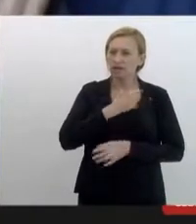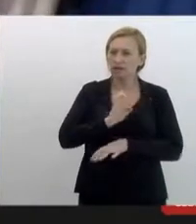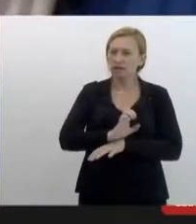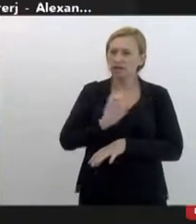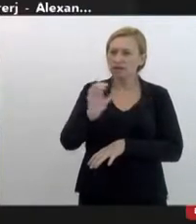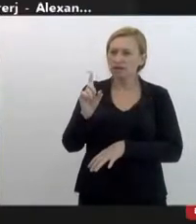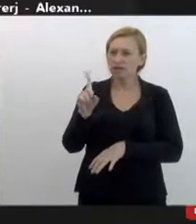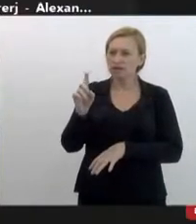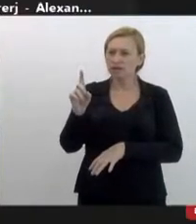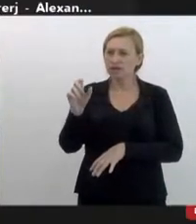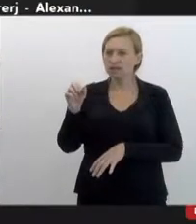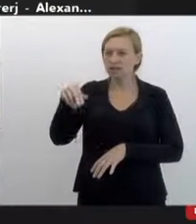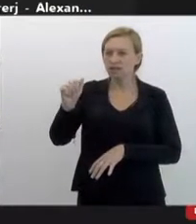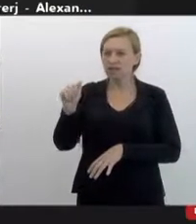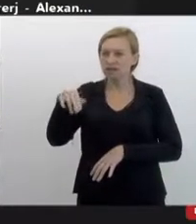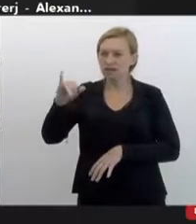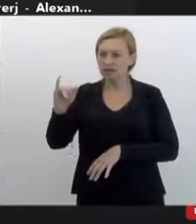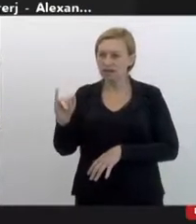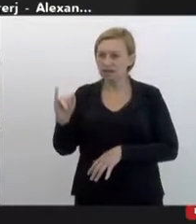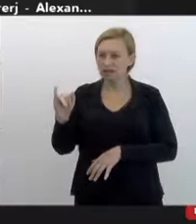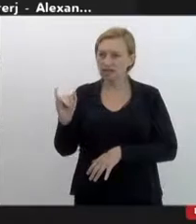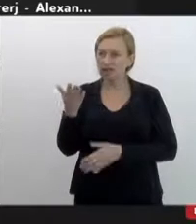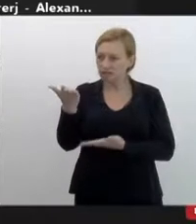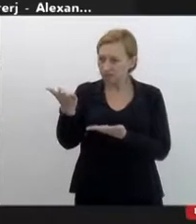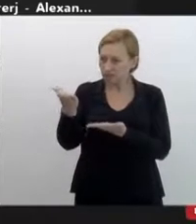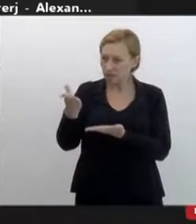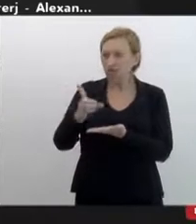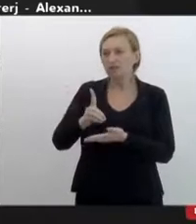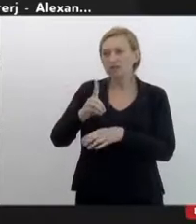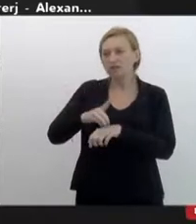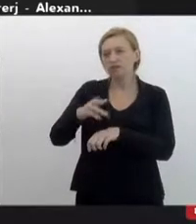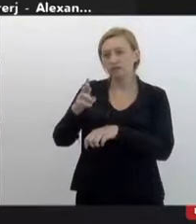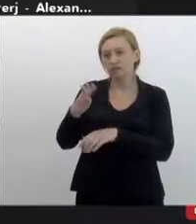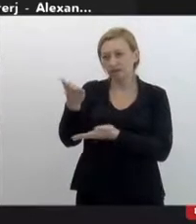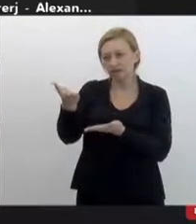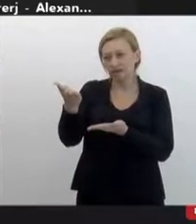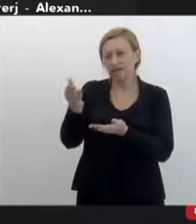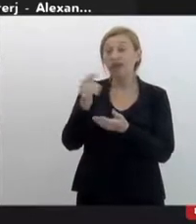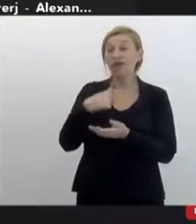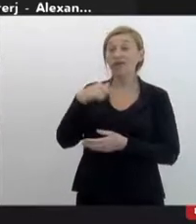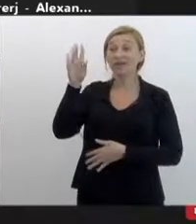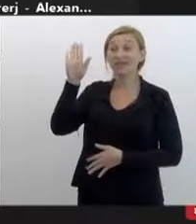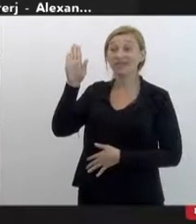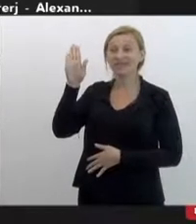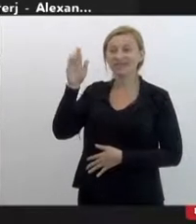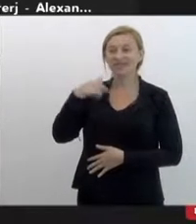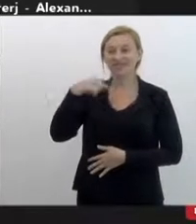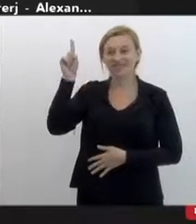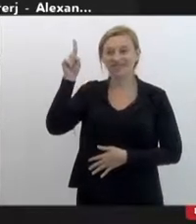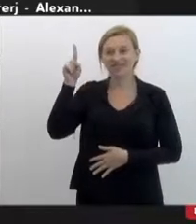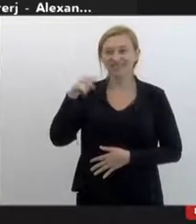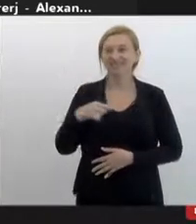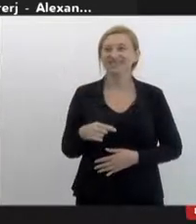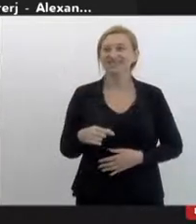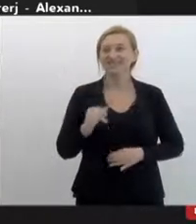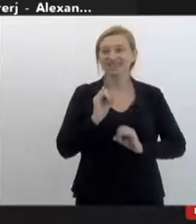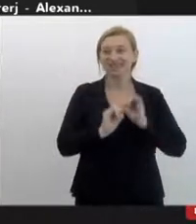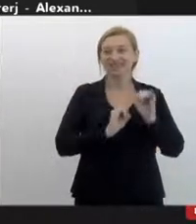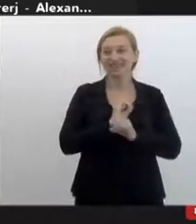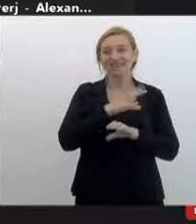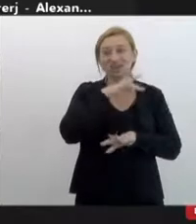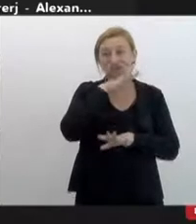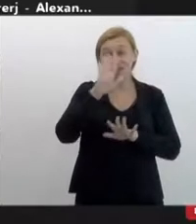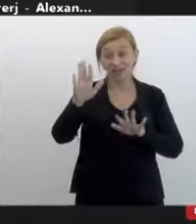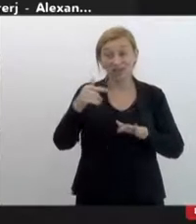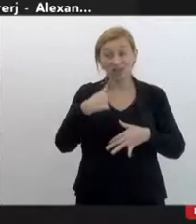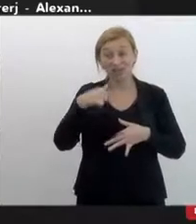falaria. Por favor, doutora, se a senhora ainda tiver... Sim, estou aqui, abri a câmera. A internet está meio instável, então